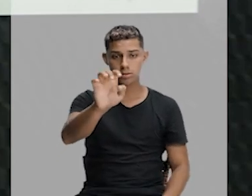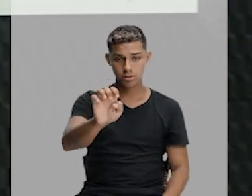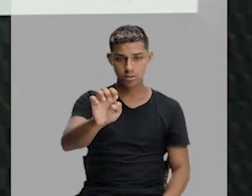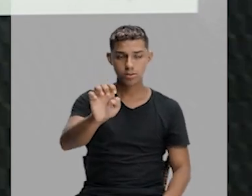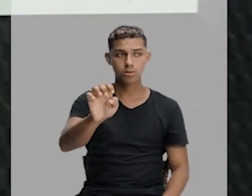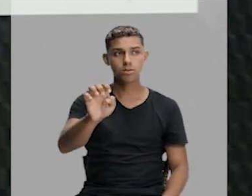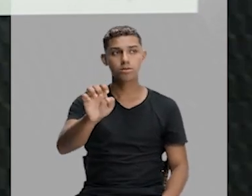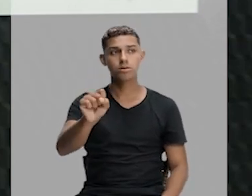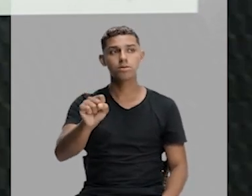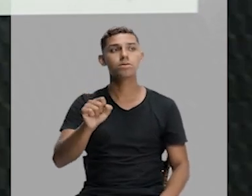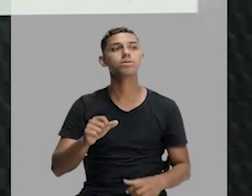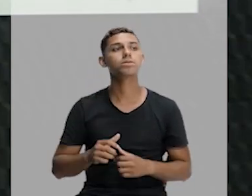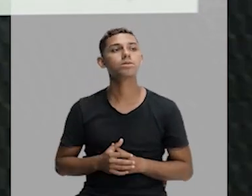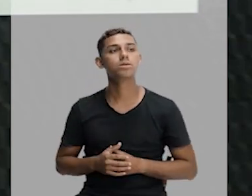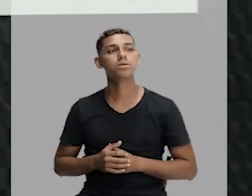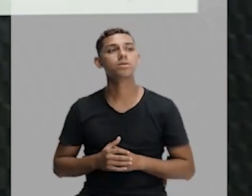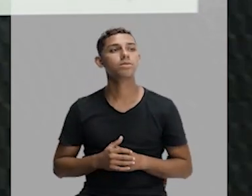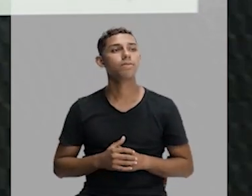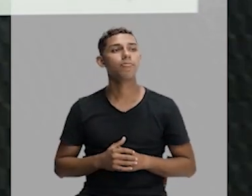arestas